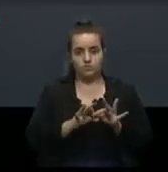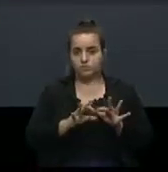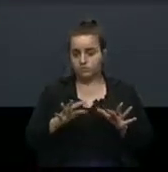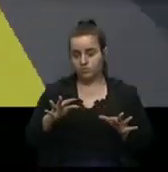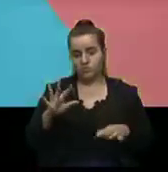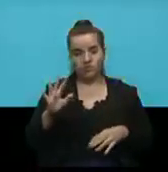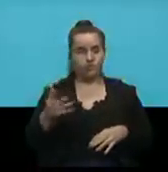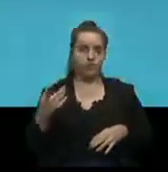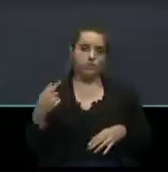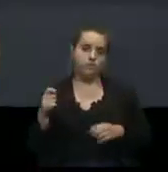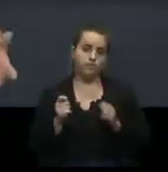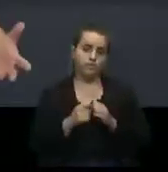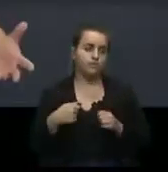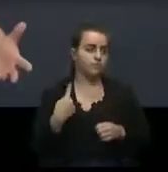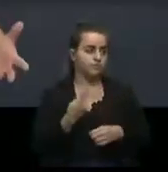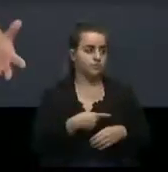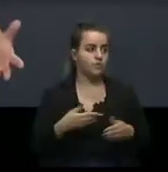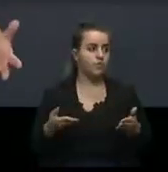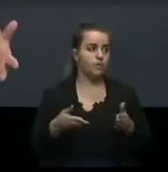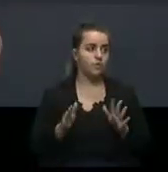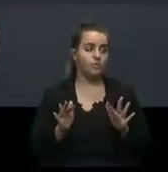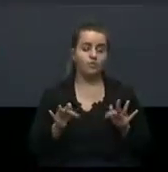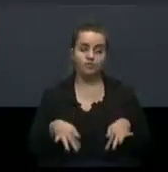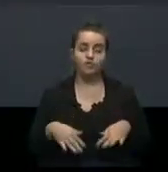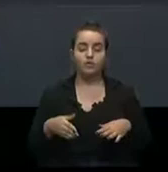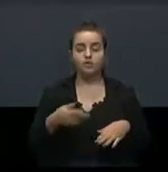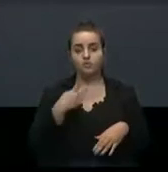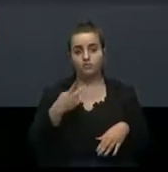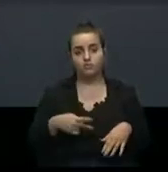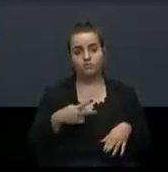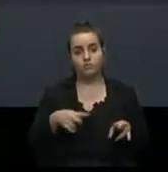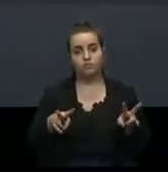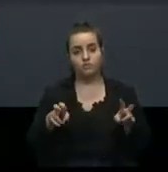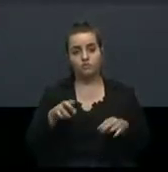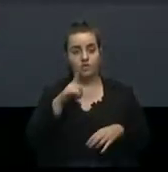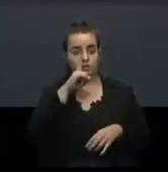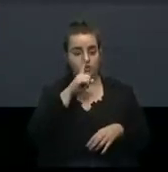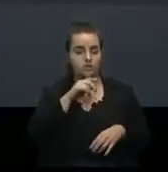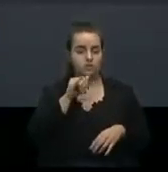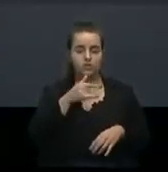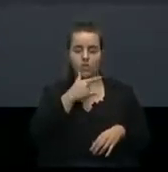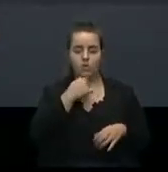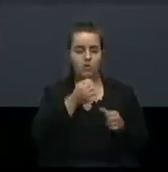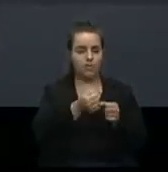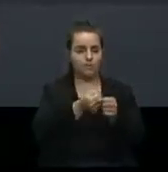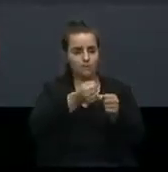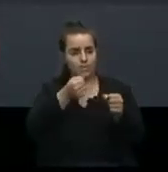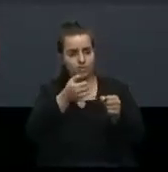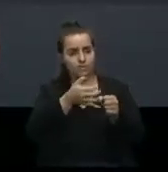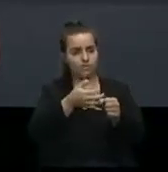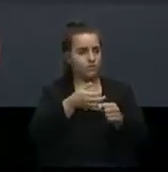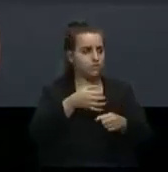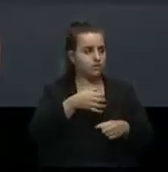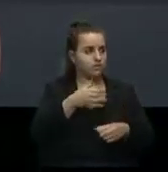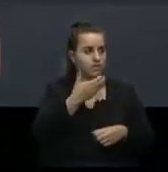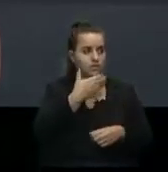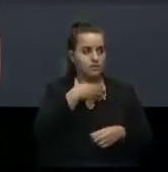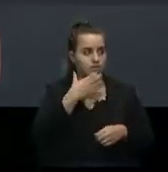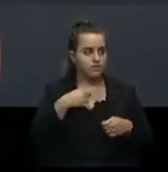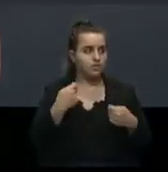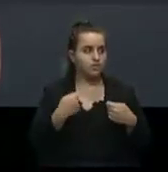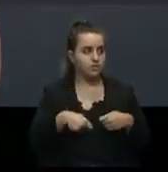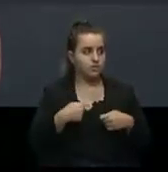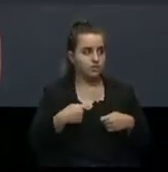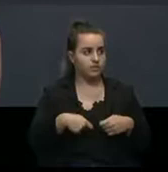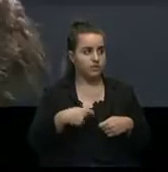correr. E por falar em riscos, se um arqueiro fosse atirar uma flecha nesta maçã, seria bom que ele acertasse